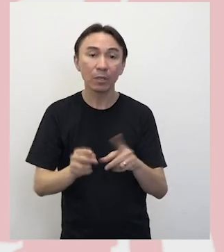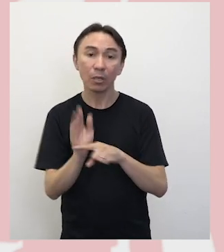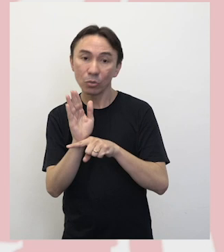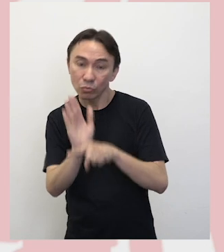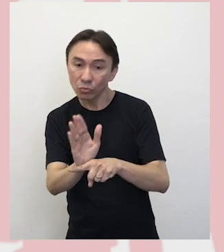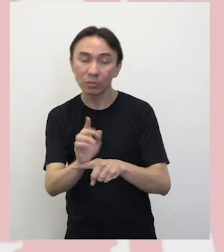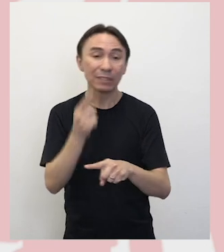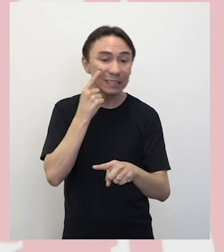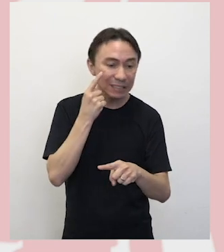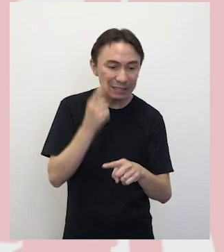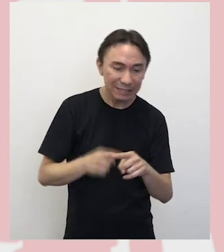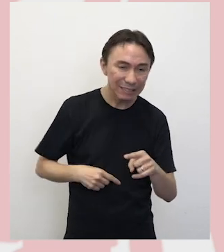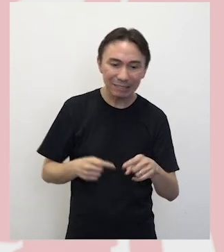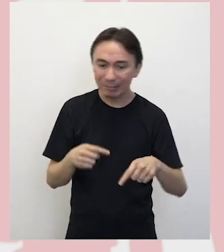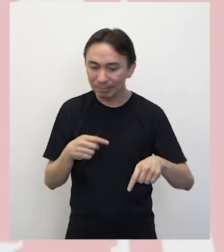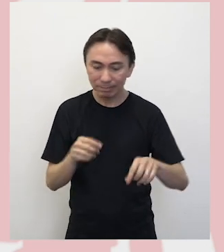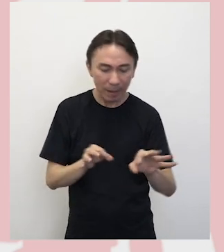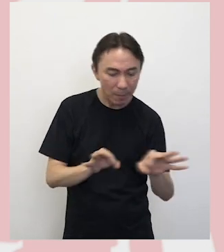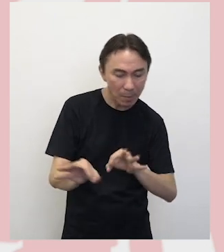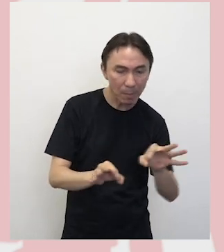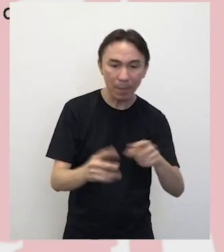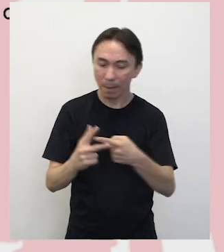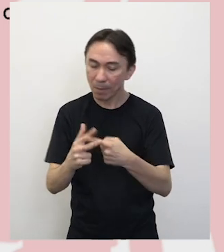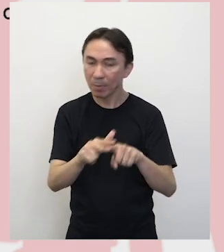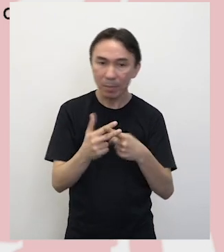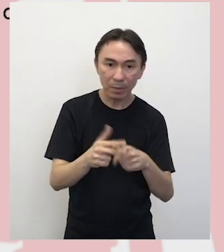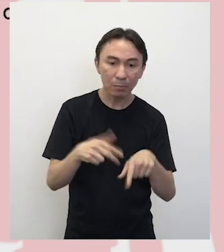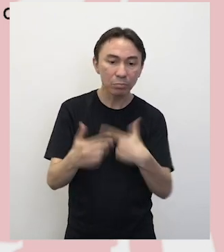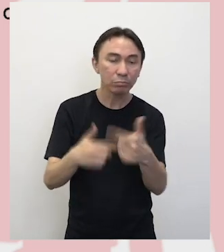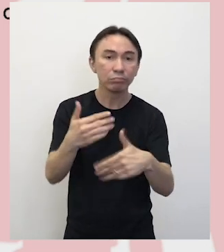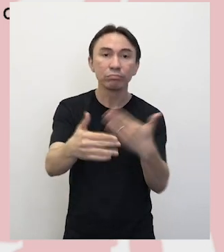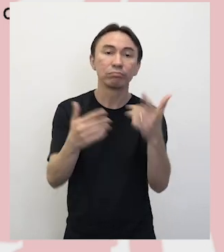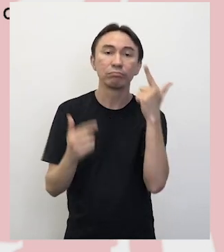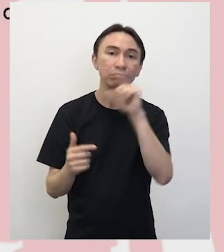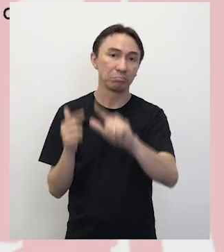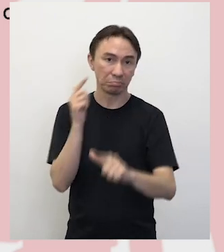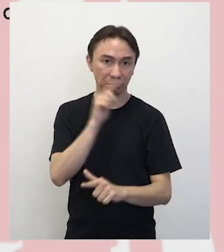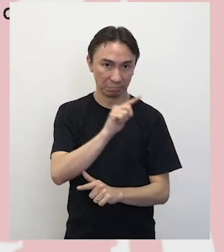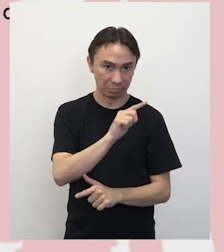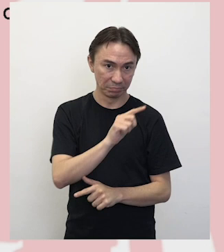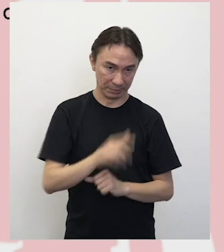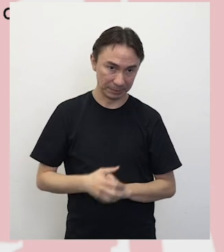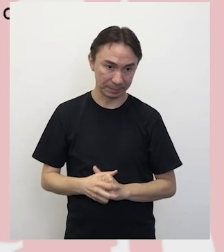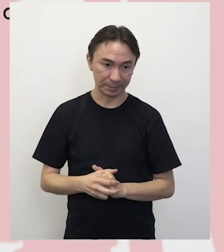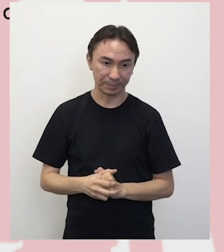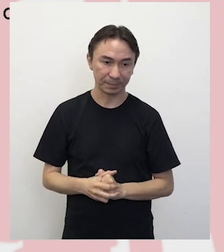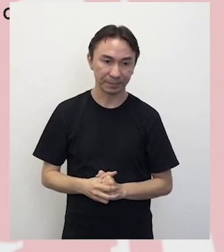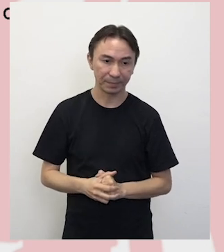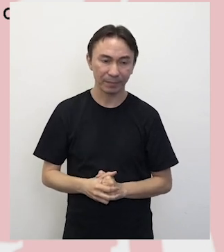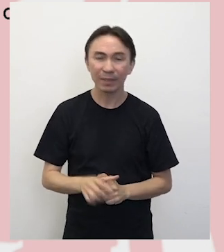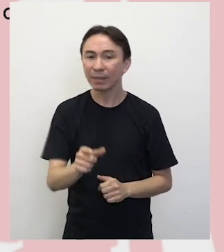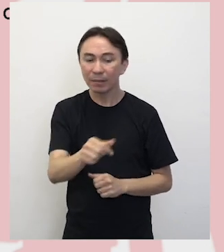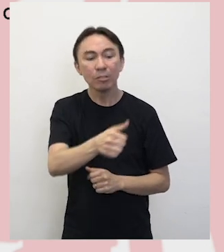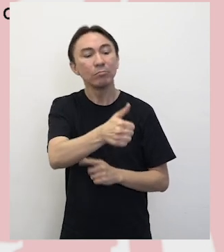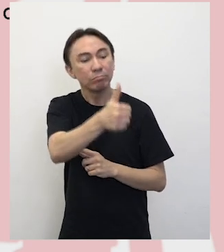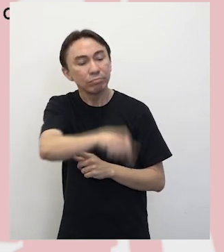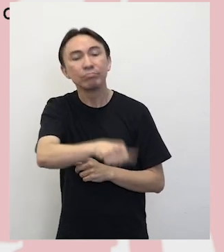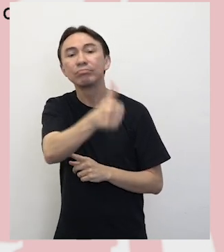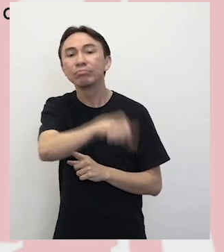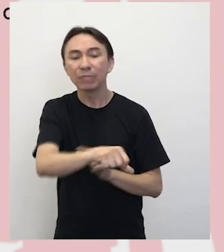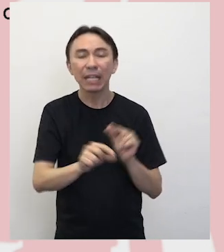para que possamos atingir os resultados esperados. Quem deve fazer a avaliação do projeto?